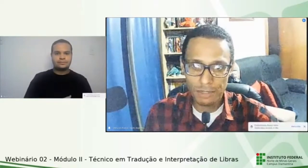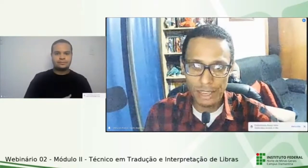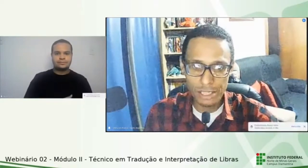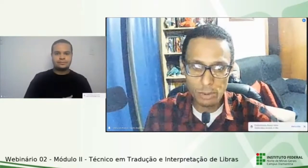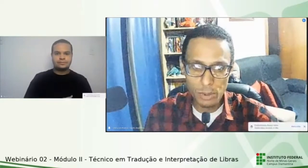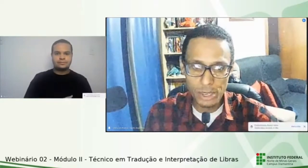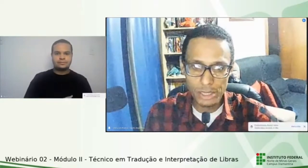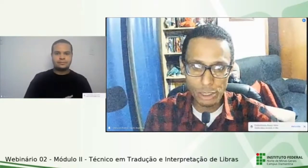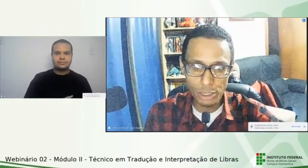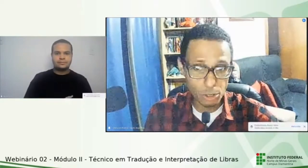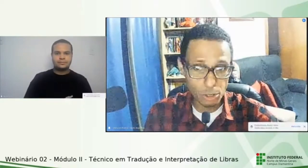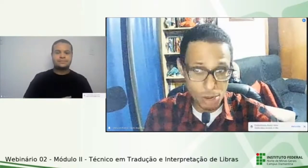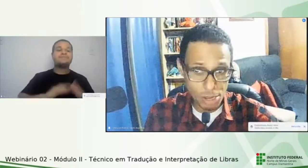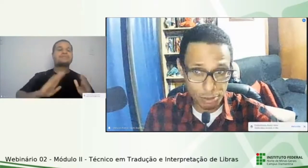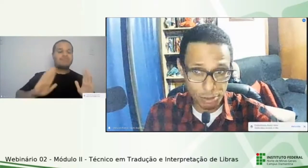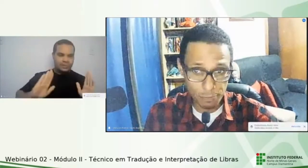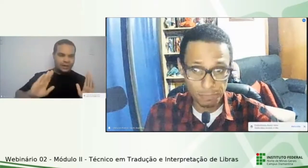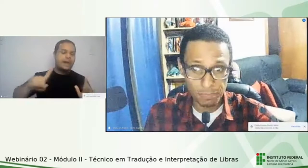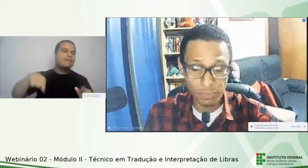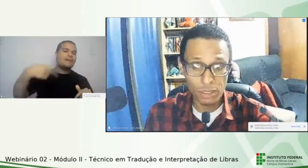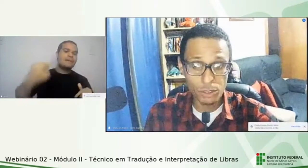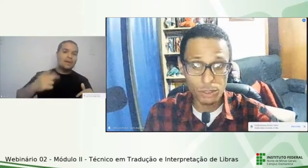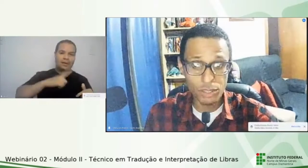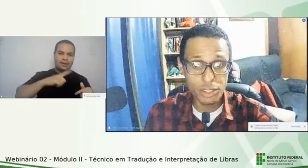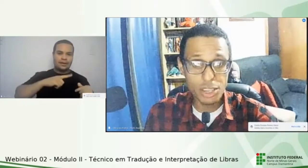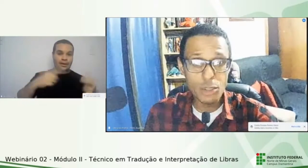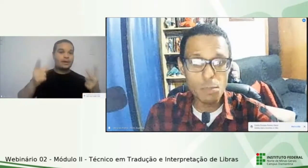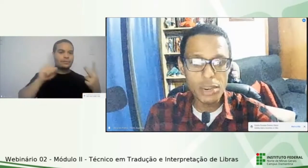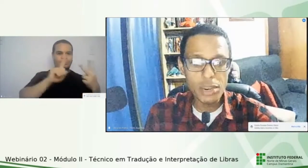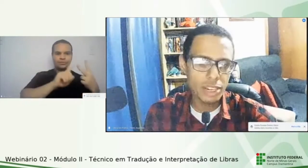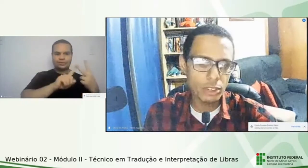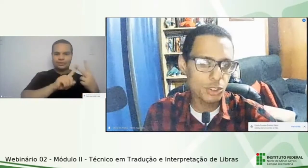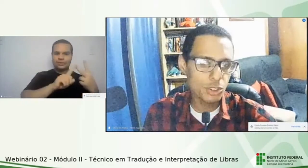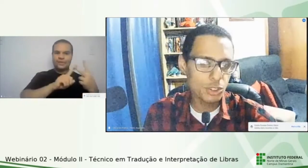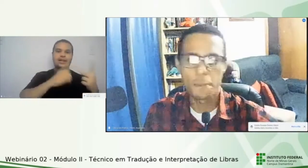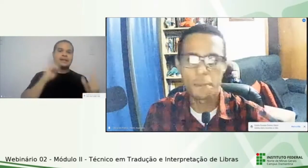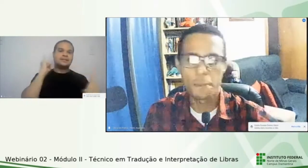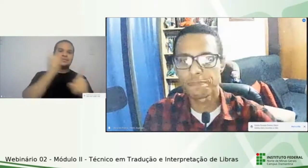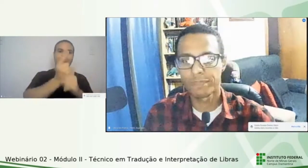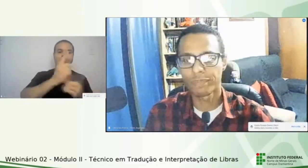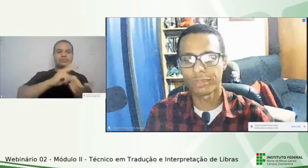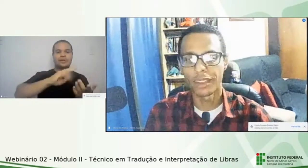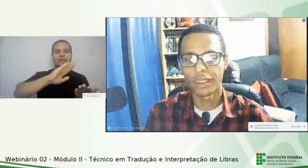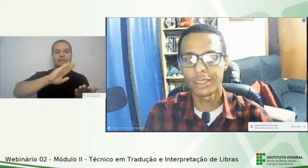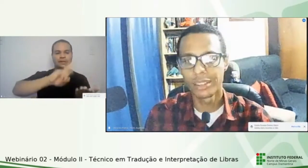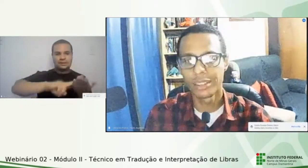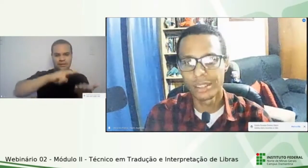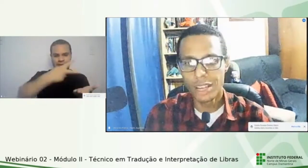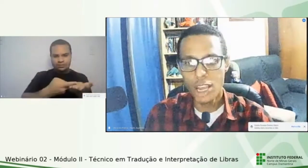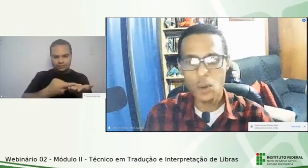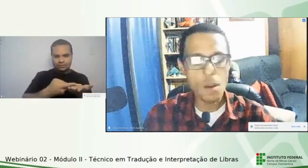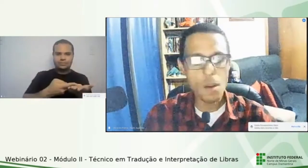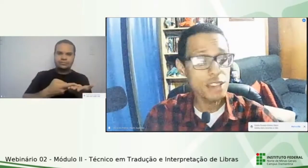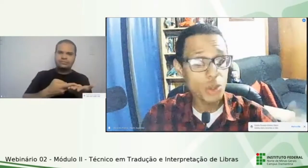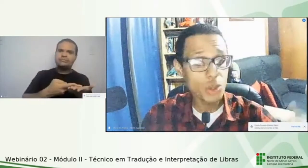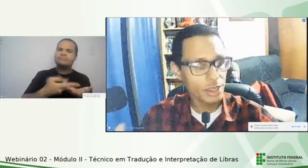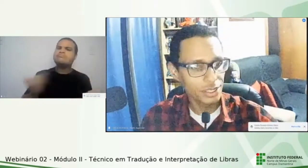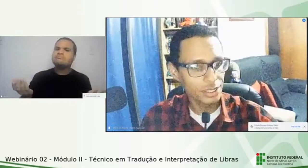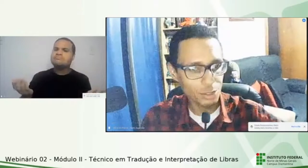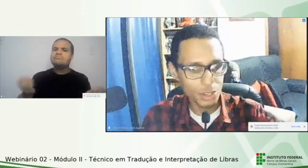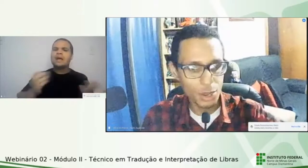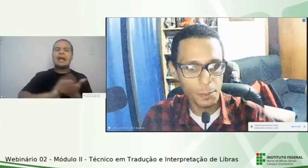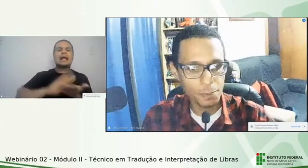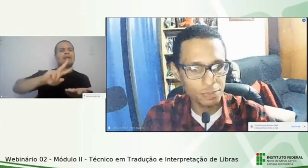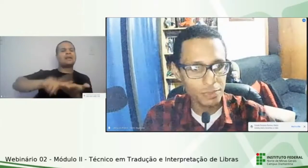você vê ali no item número 2, que eu disse, descobrindo a tradução, né? Qual é a história